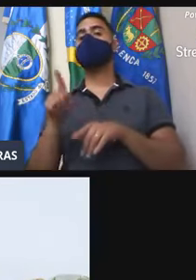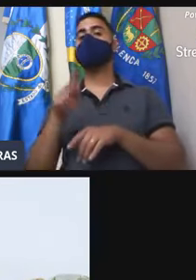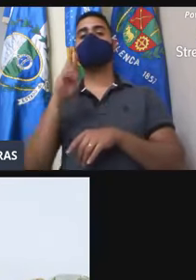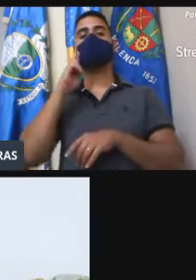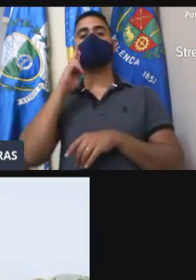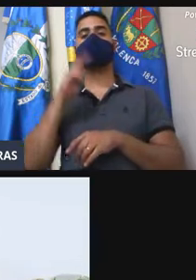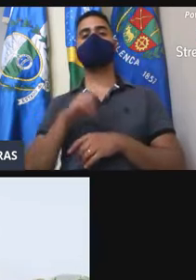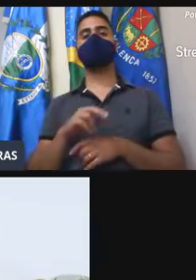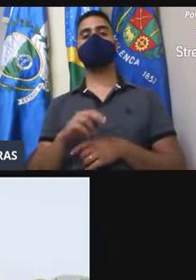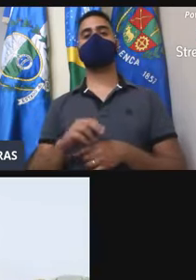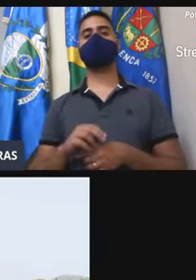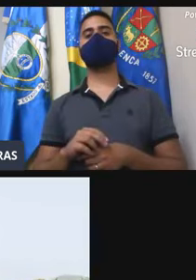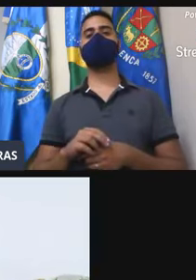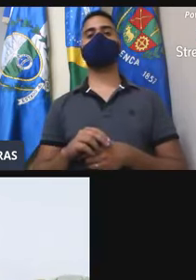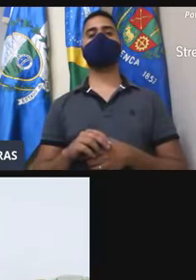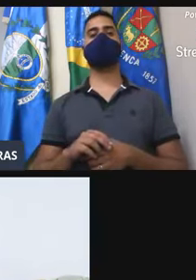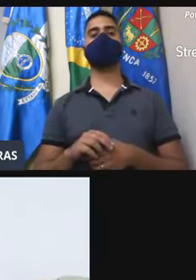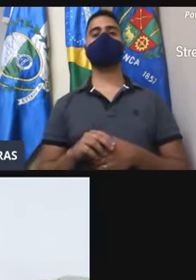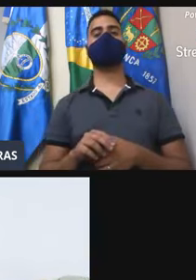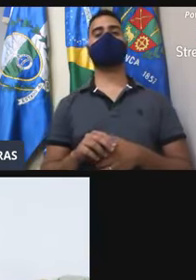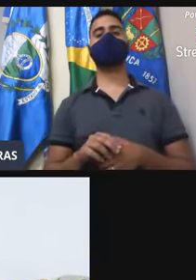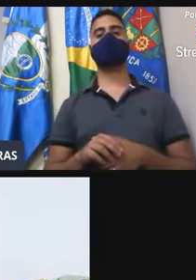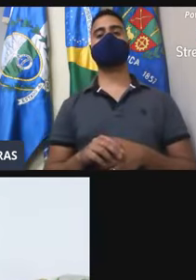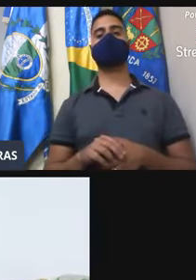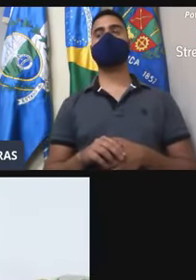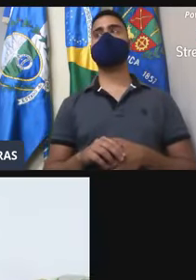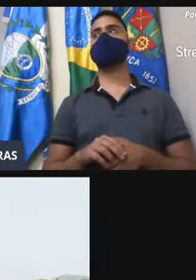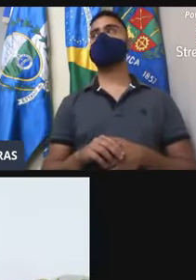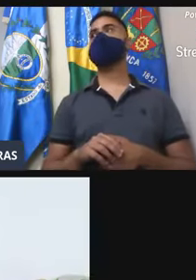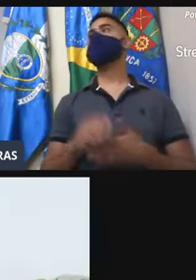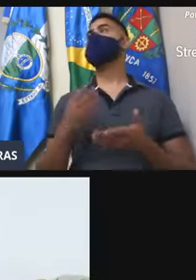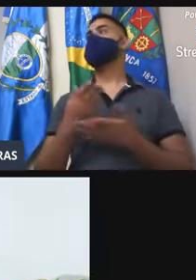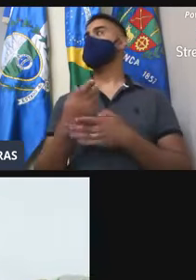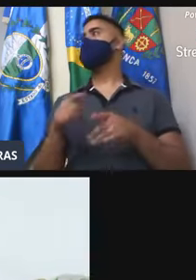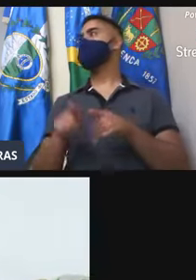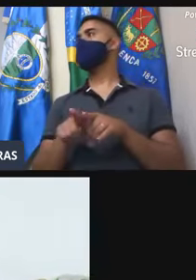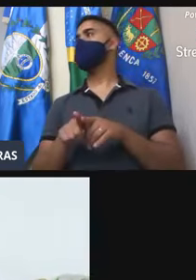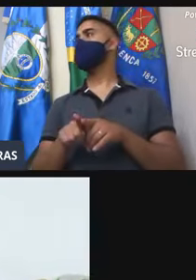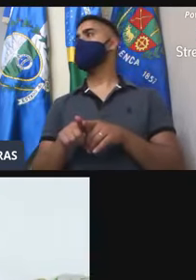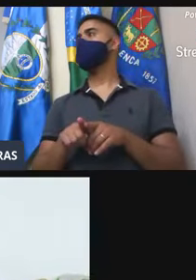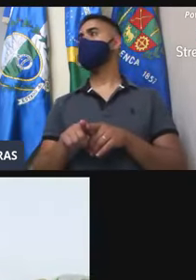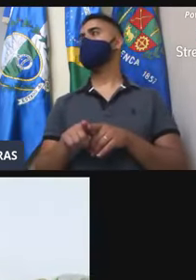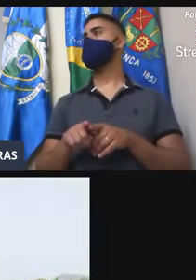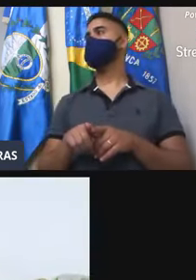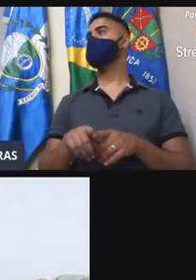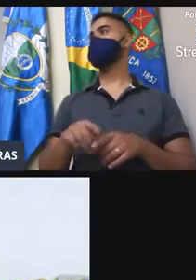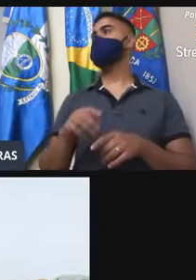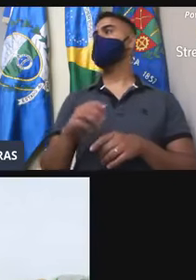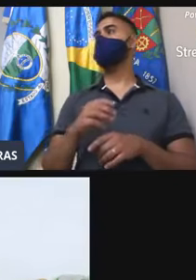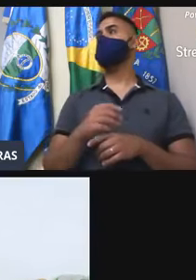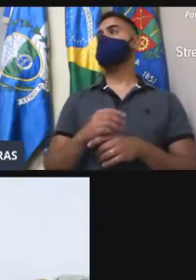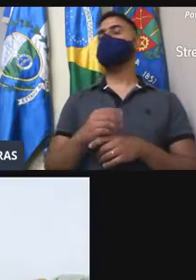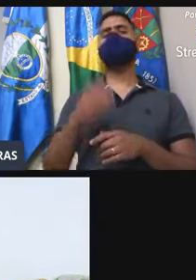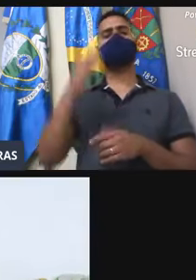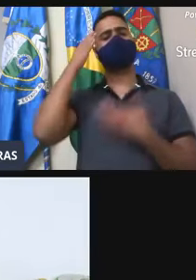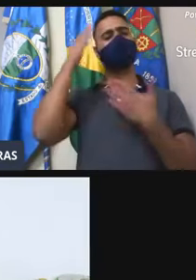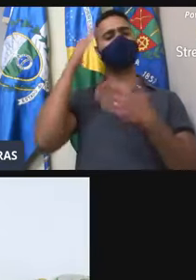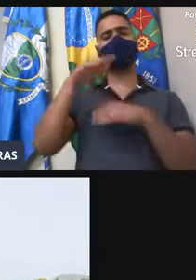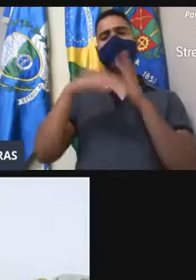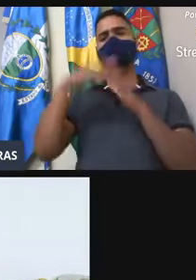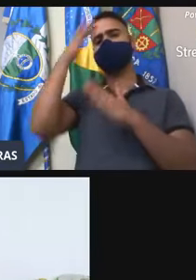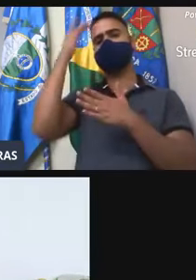Rafael? Aprova, quero justificar depois. E Silvio Rogério Pitada Graça? Aprova, presidente. Importante destacar, obrigado a todos que